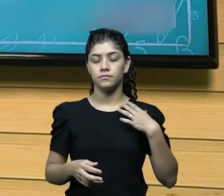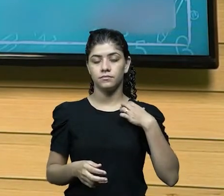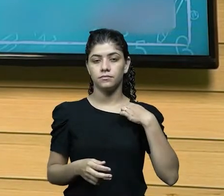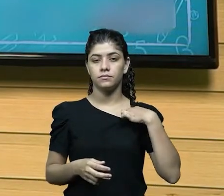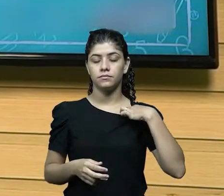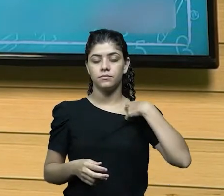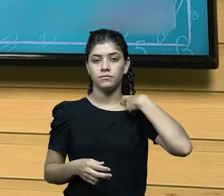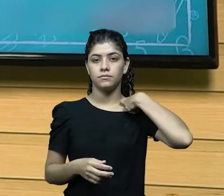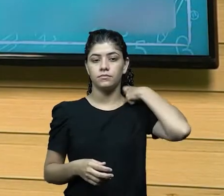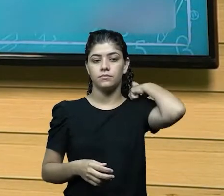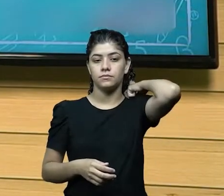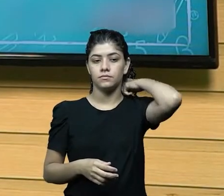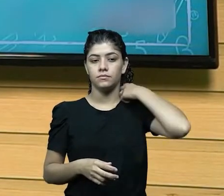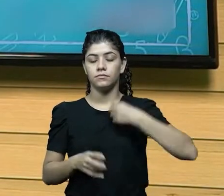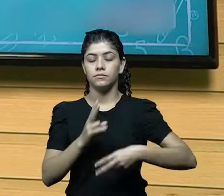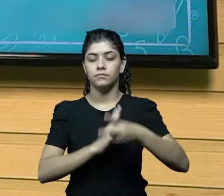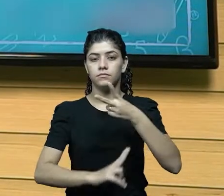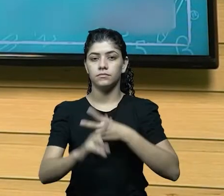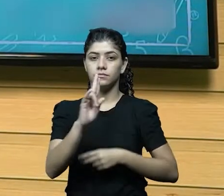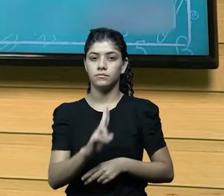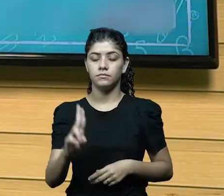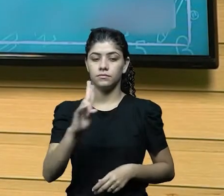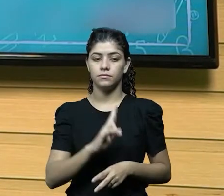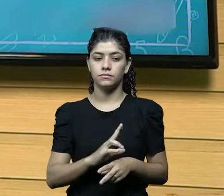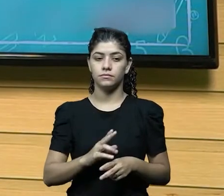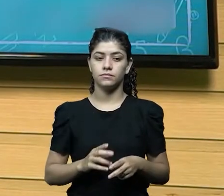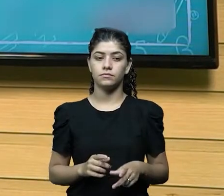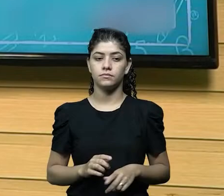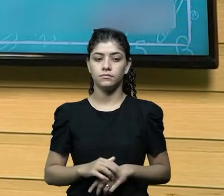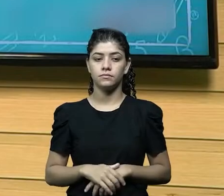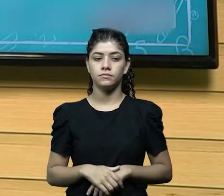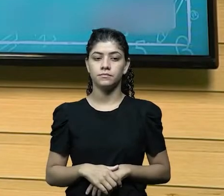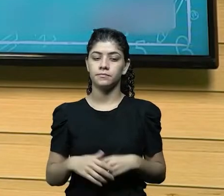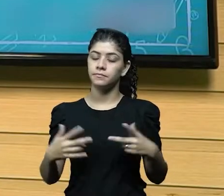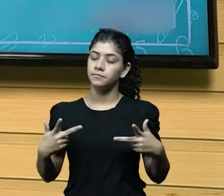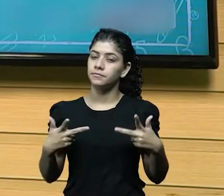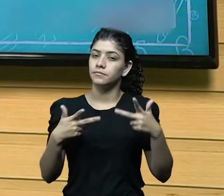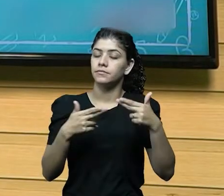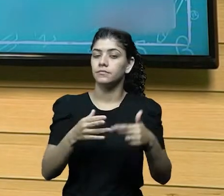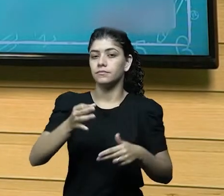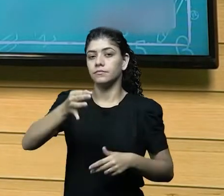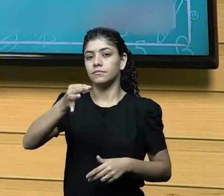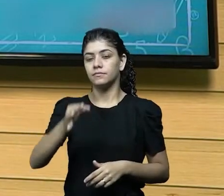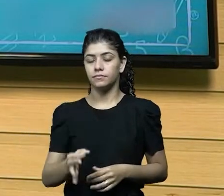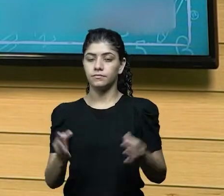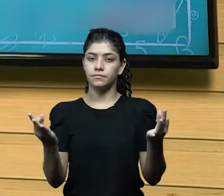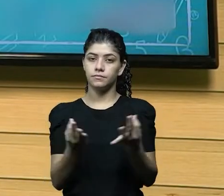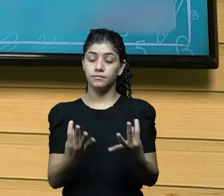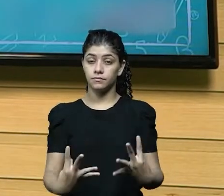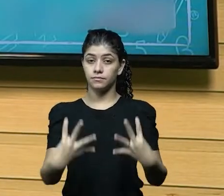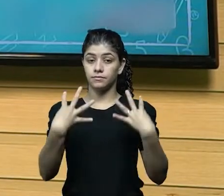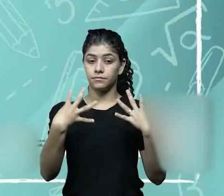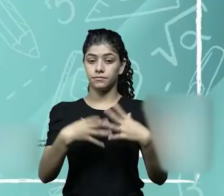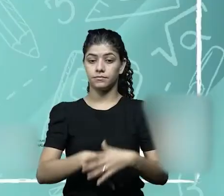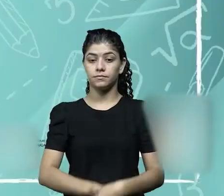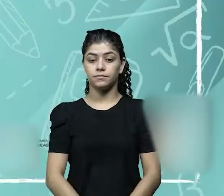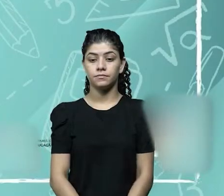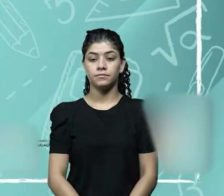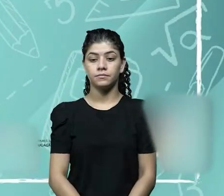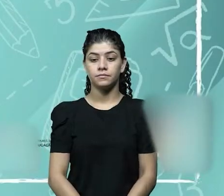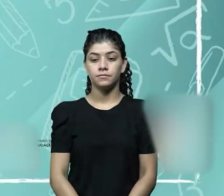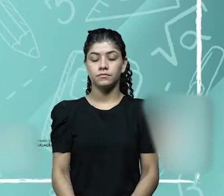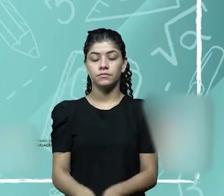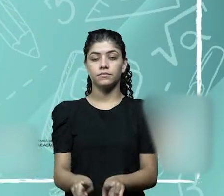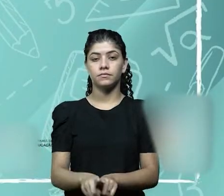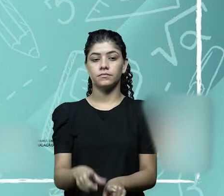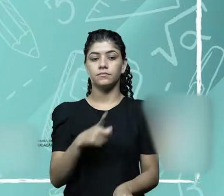ser usado sim, e claro, da mesma forma que o analógico, ele tem que ser usado da forma correta e com atenção.